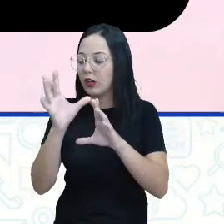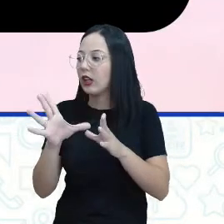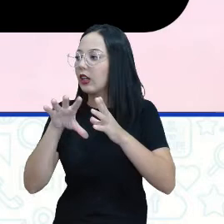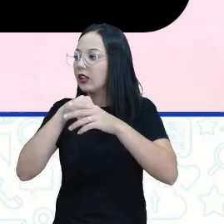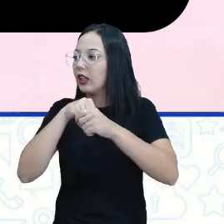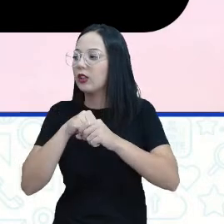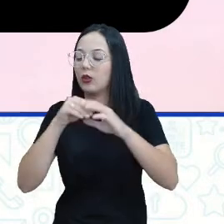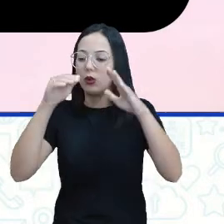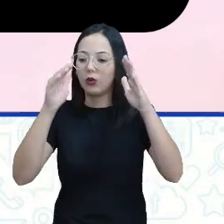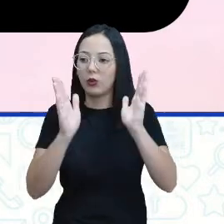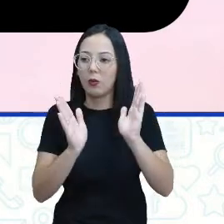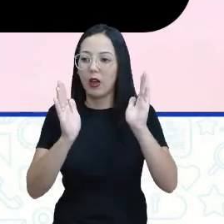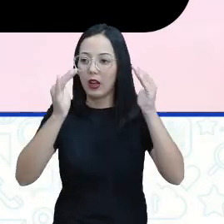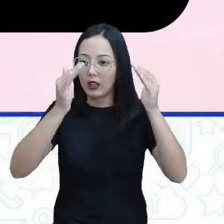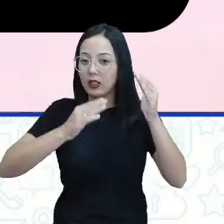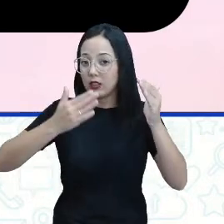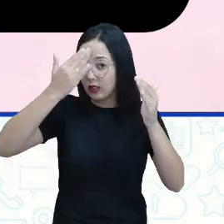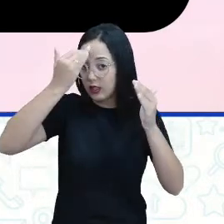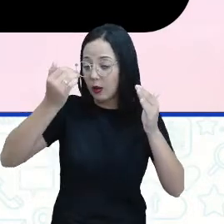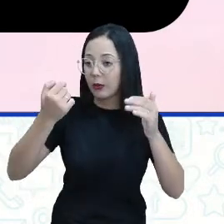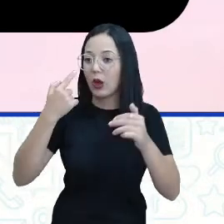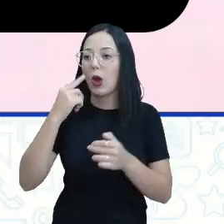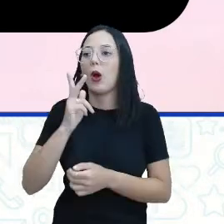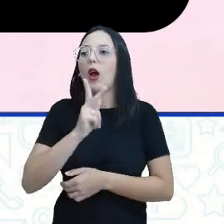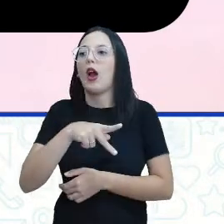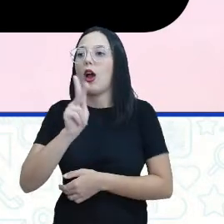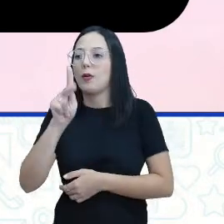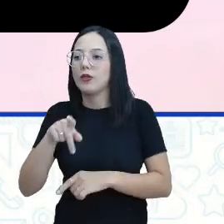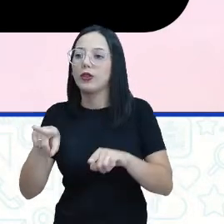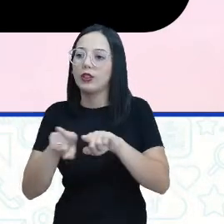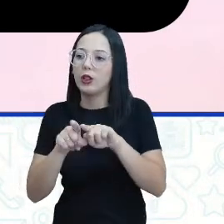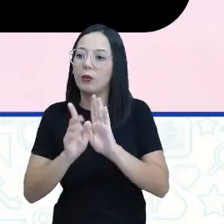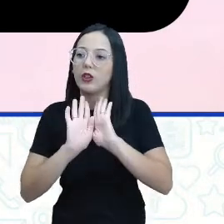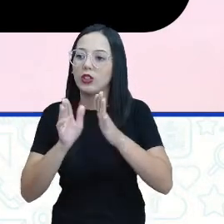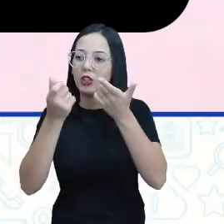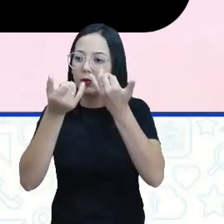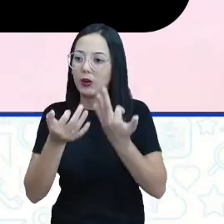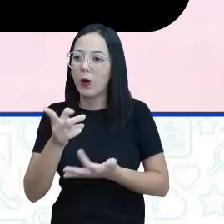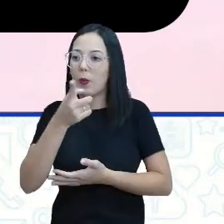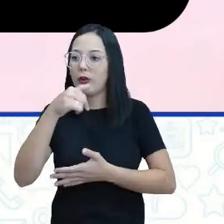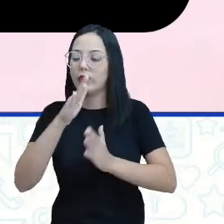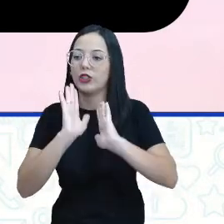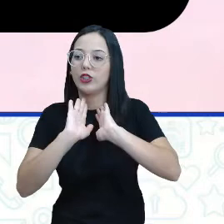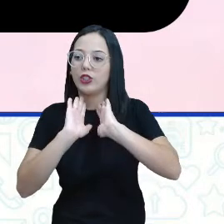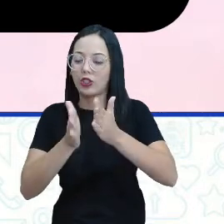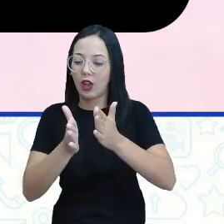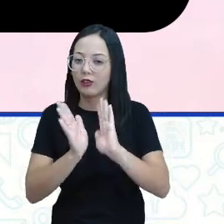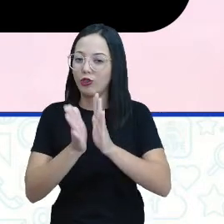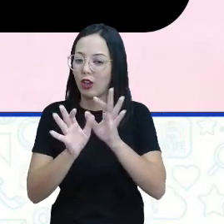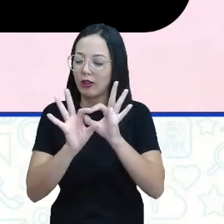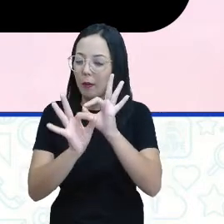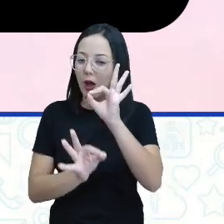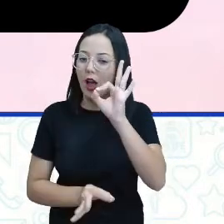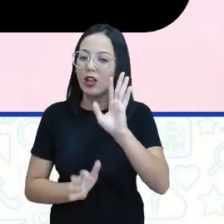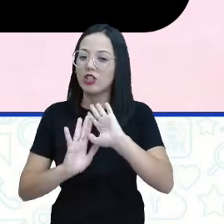parênteses, depois o que está fora. A professora Briane, com certeza, já explicou isso para vocês milhares de vezes,